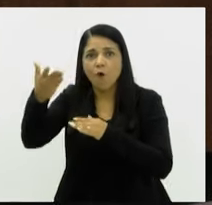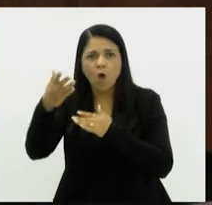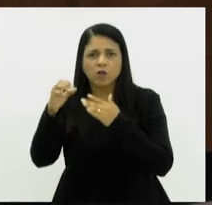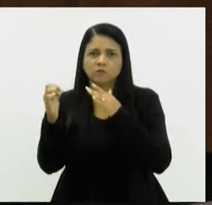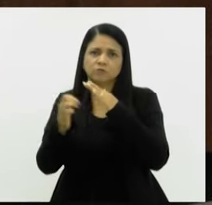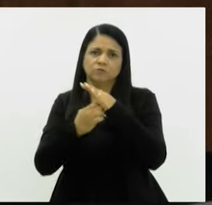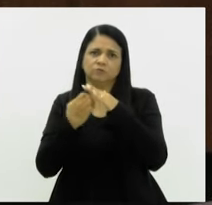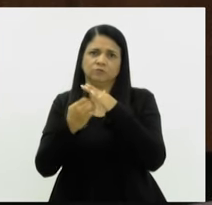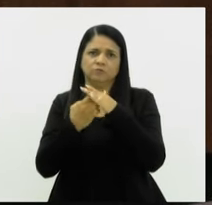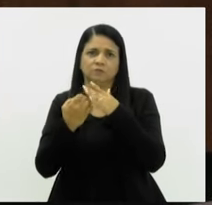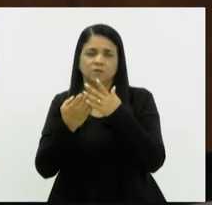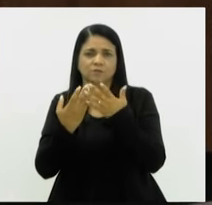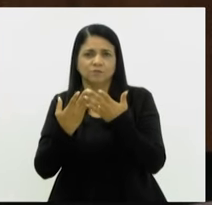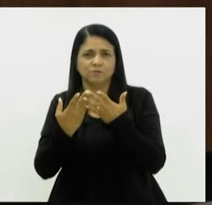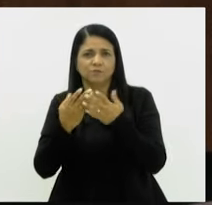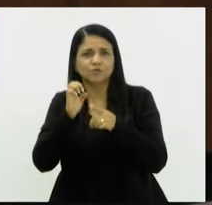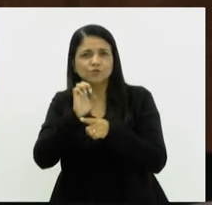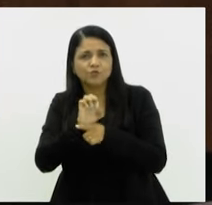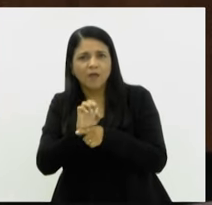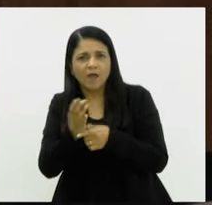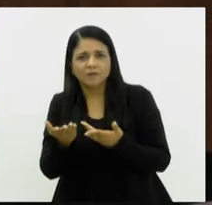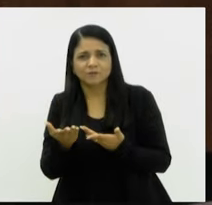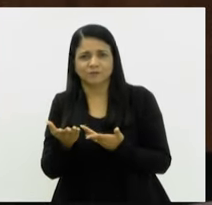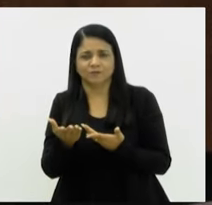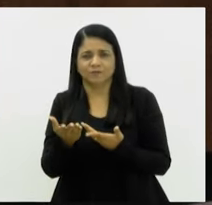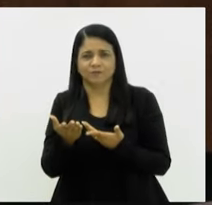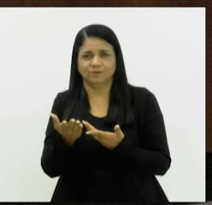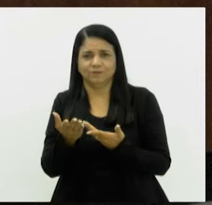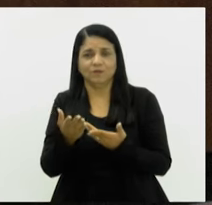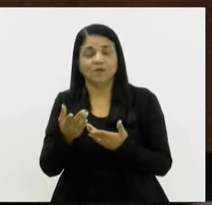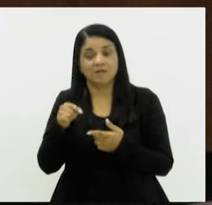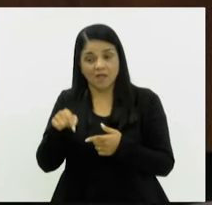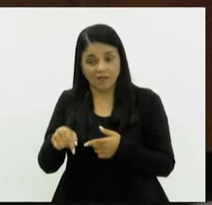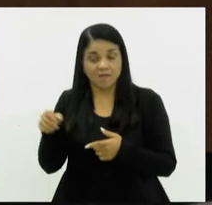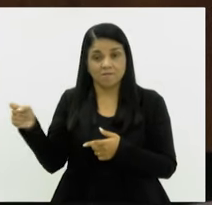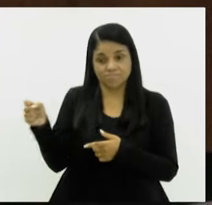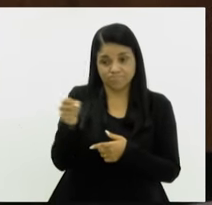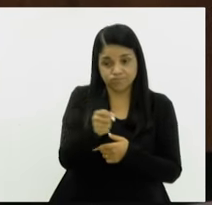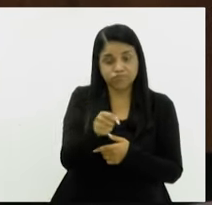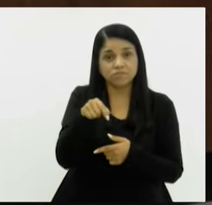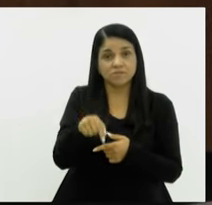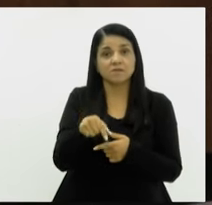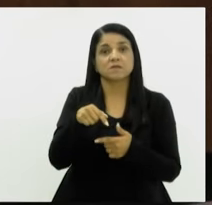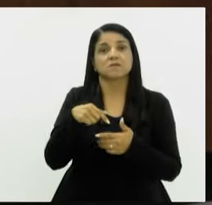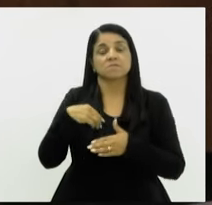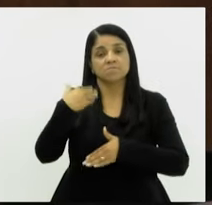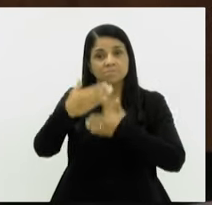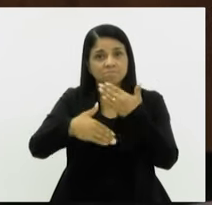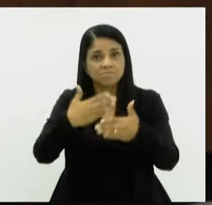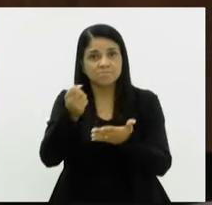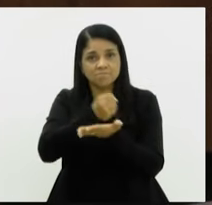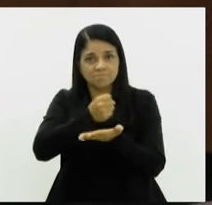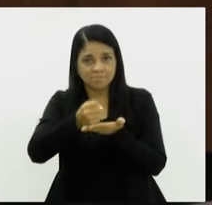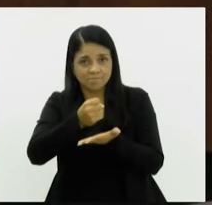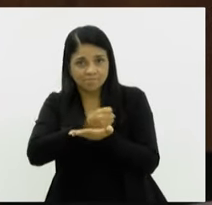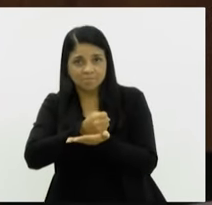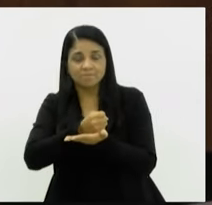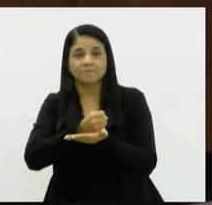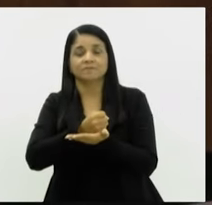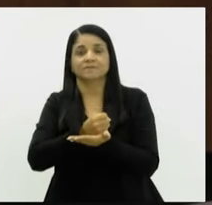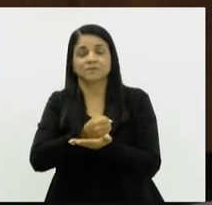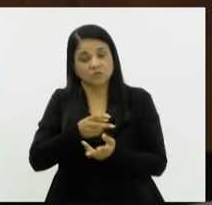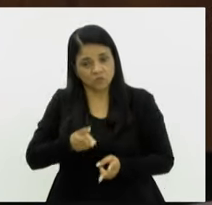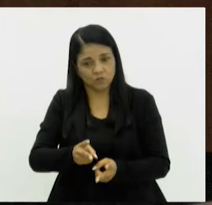Janeiro, você gera emprego, não é? Faz com que essa divisa permaneça em